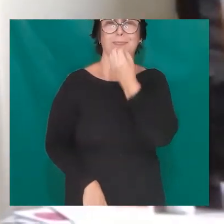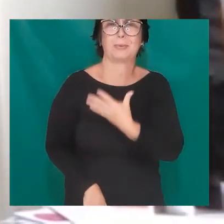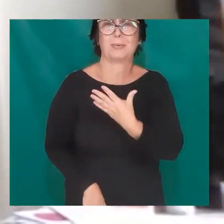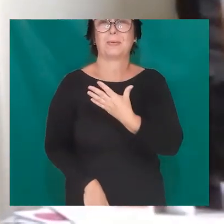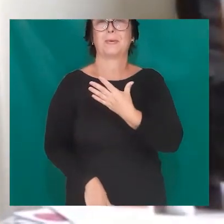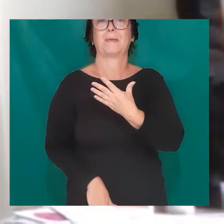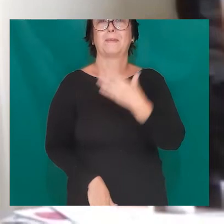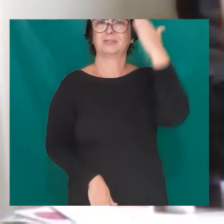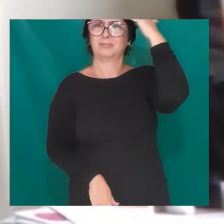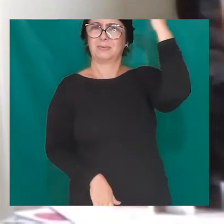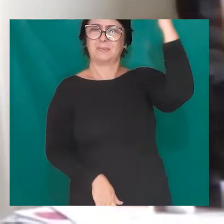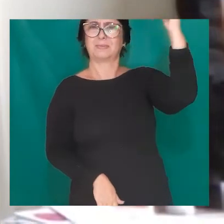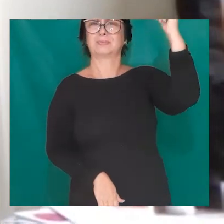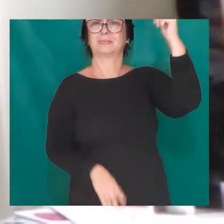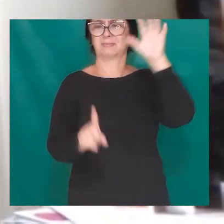em dia, assim,